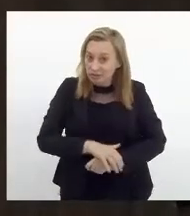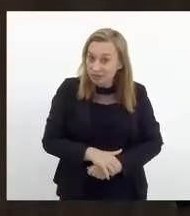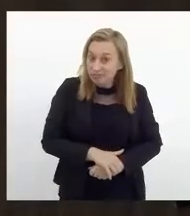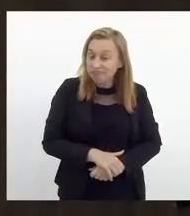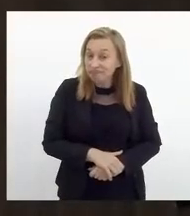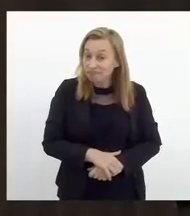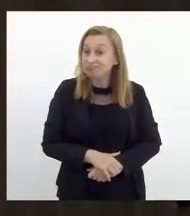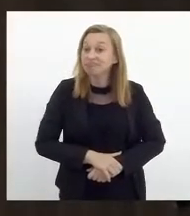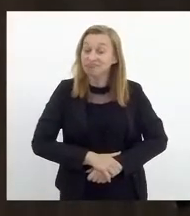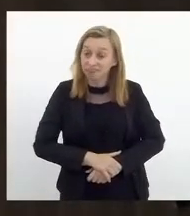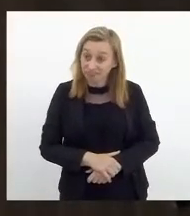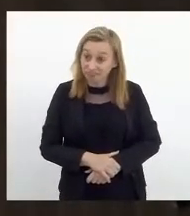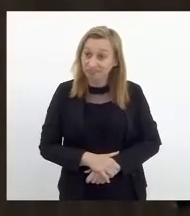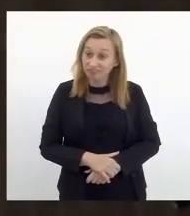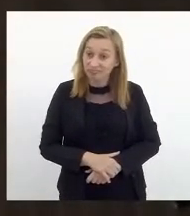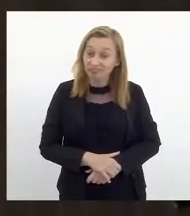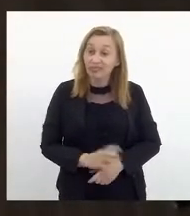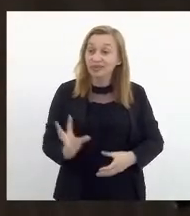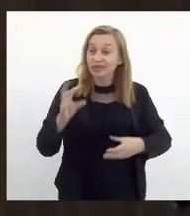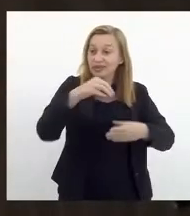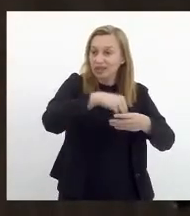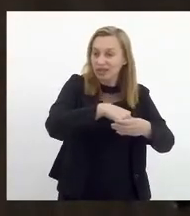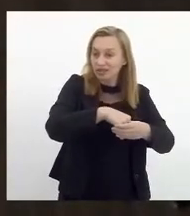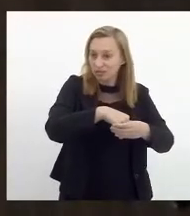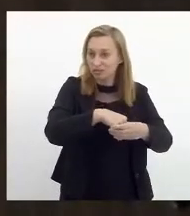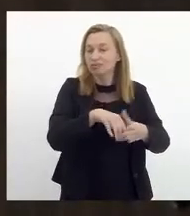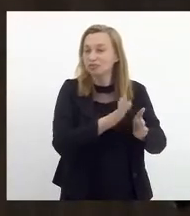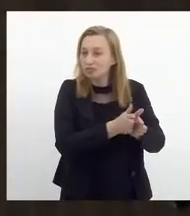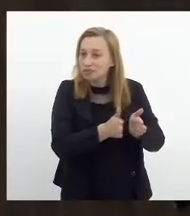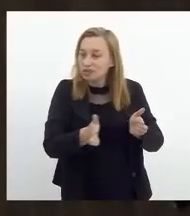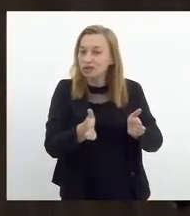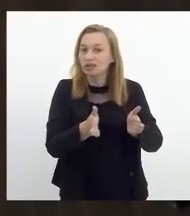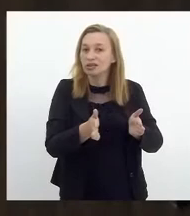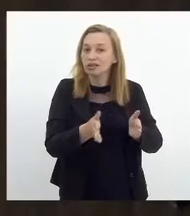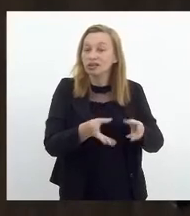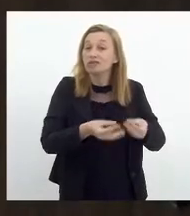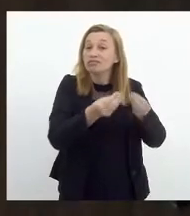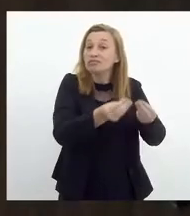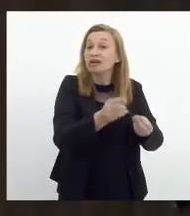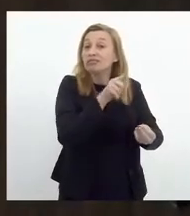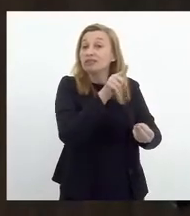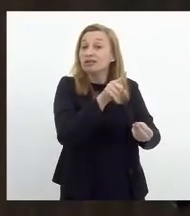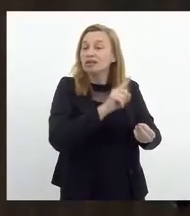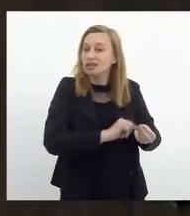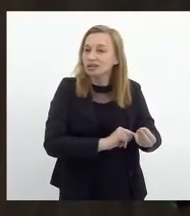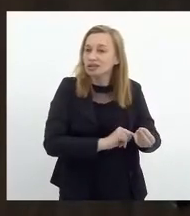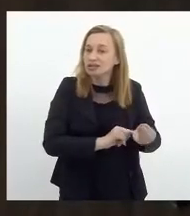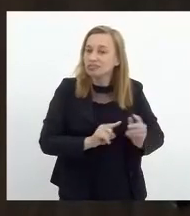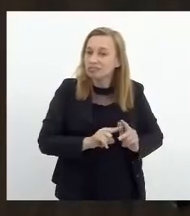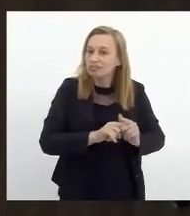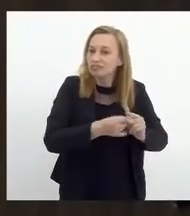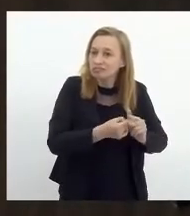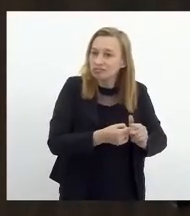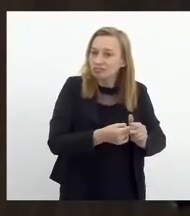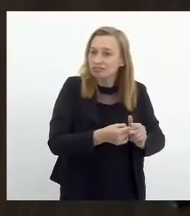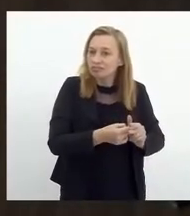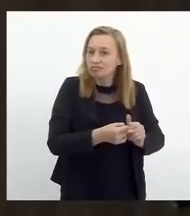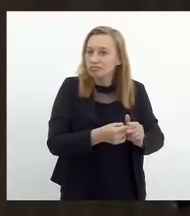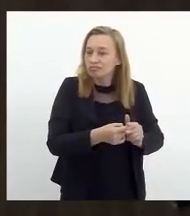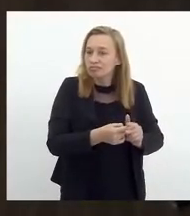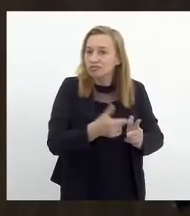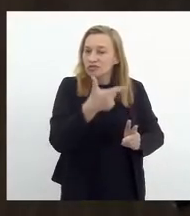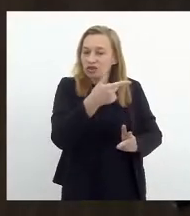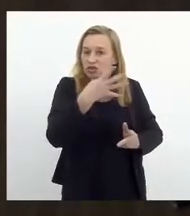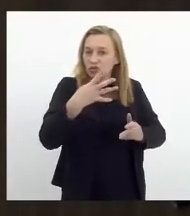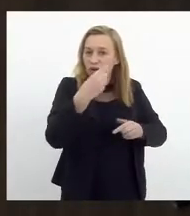estão, dentro desse processo, sendo garantido a eles a manutenção de uma jornada de